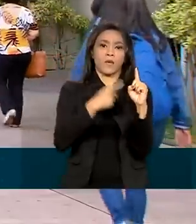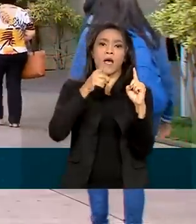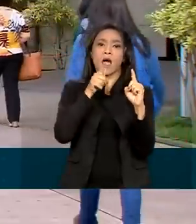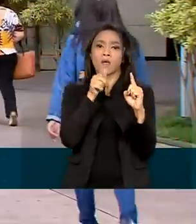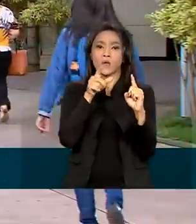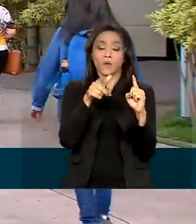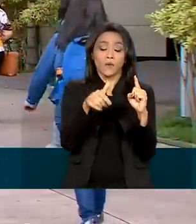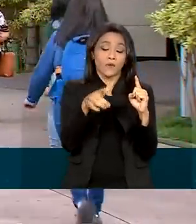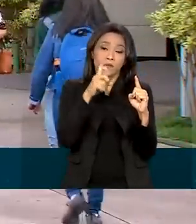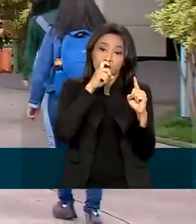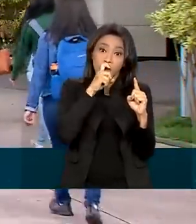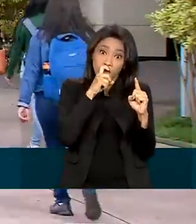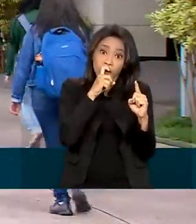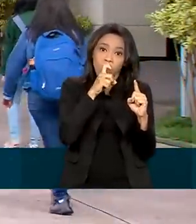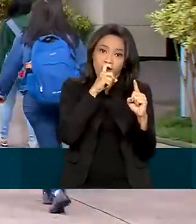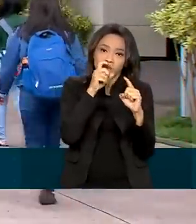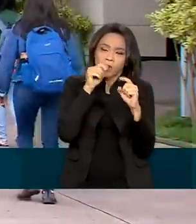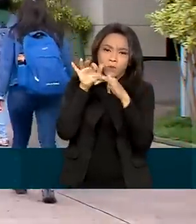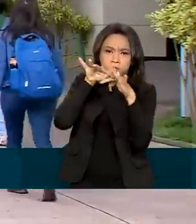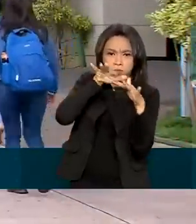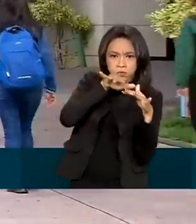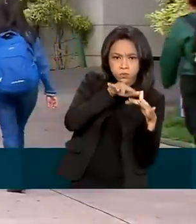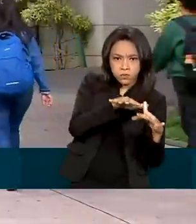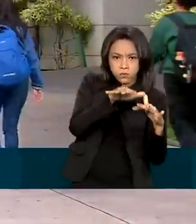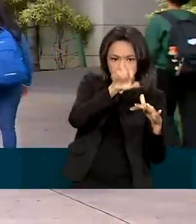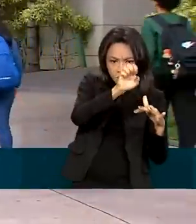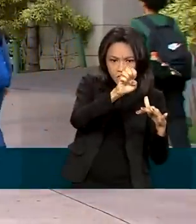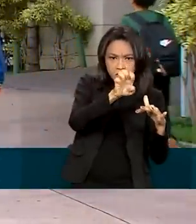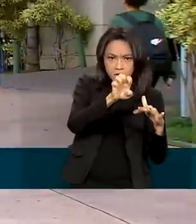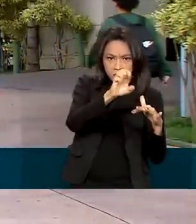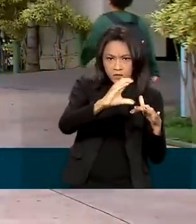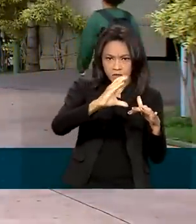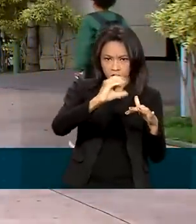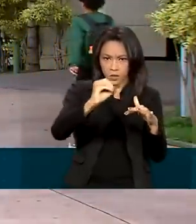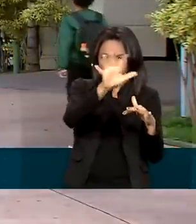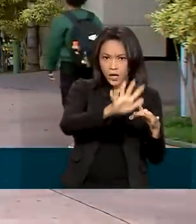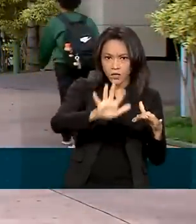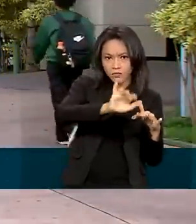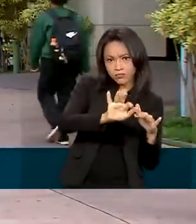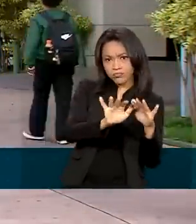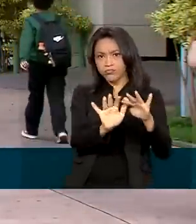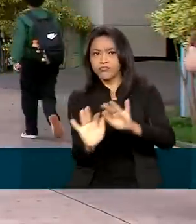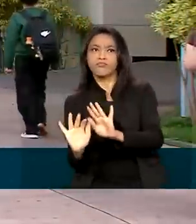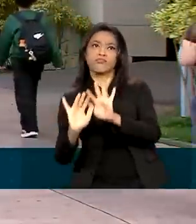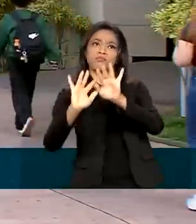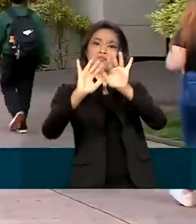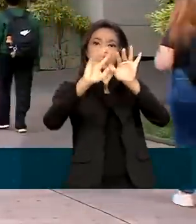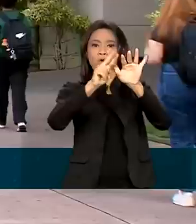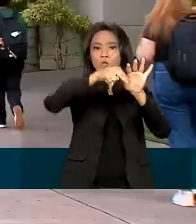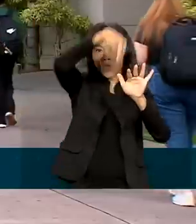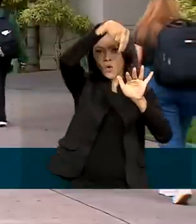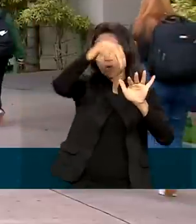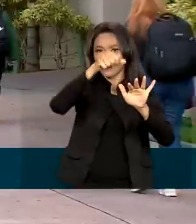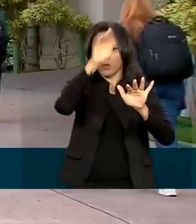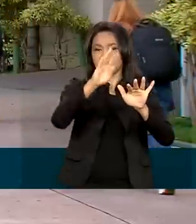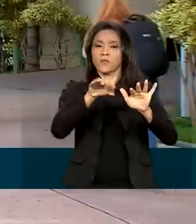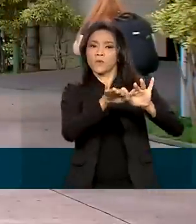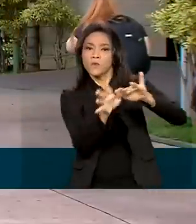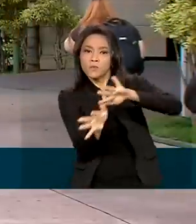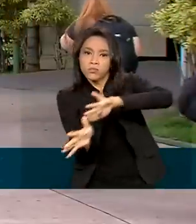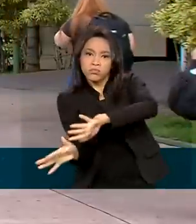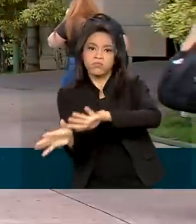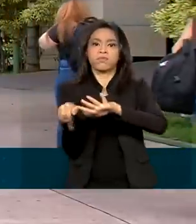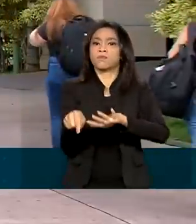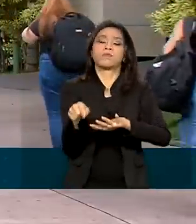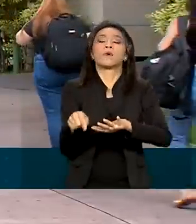né, pelo país, para a região sudeste, para o centro-oeste e norte do país. O sul dos estados de Minas Gerais, Espírito Santo, Mato